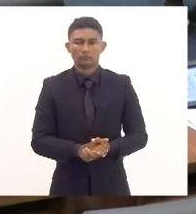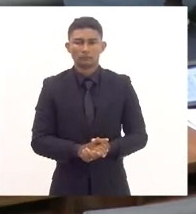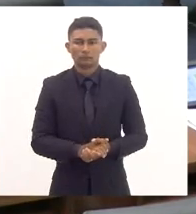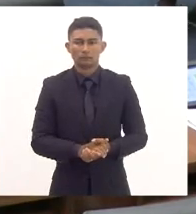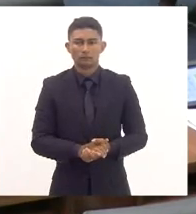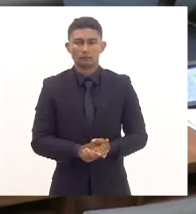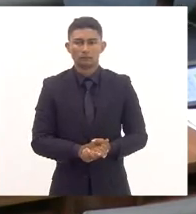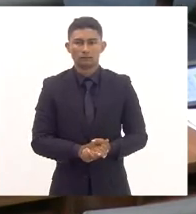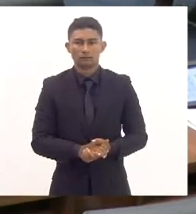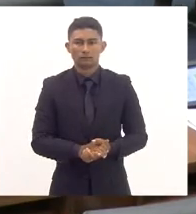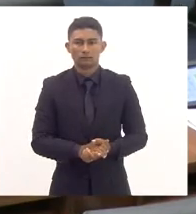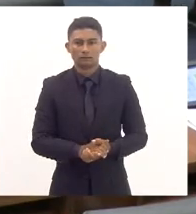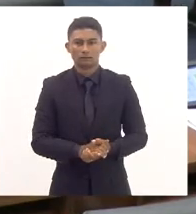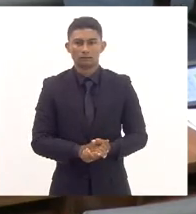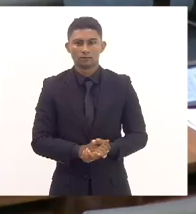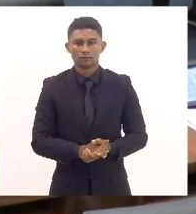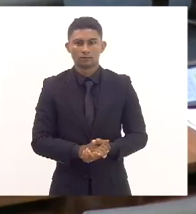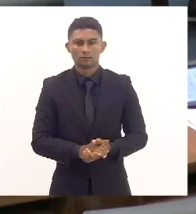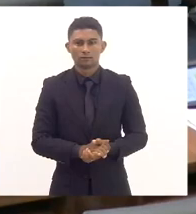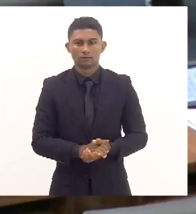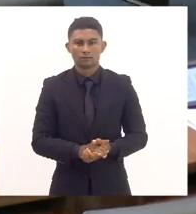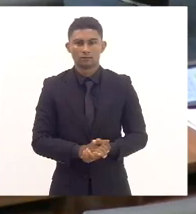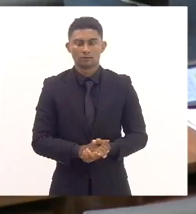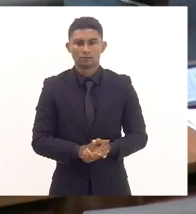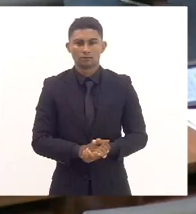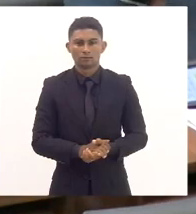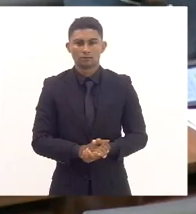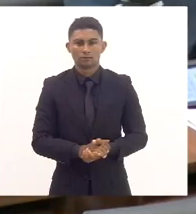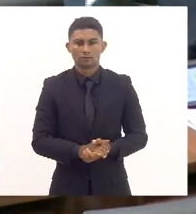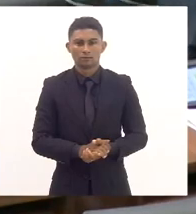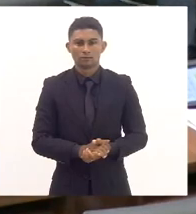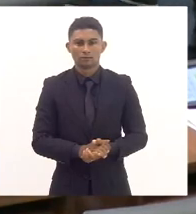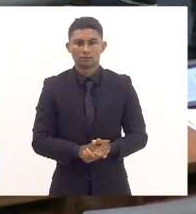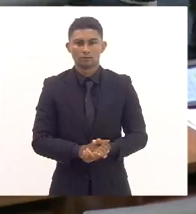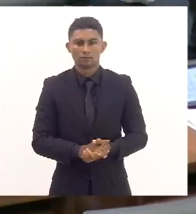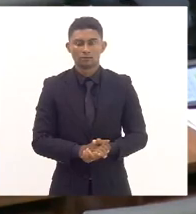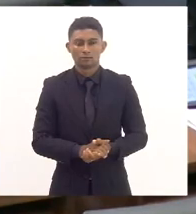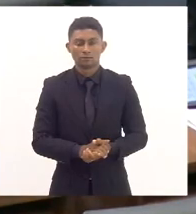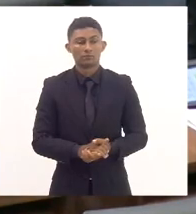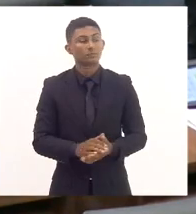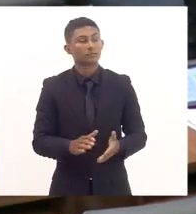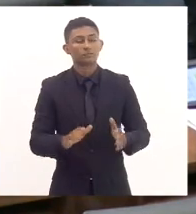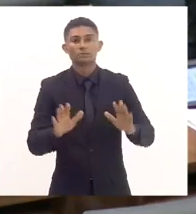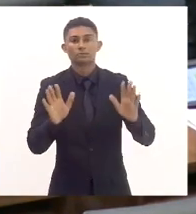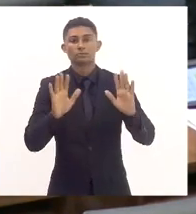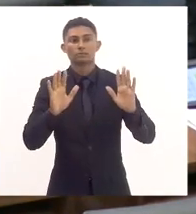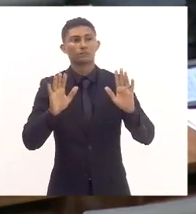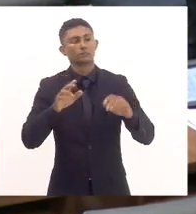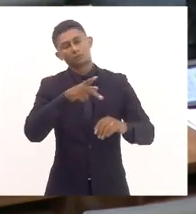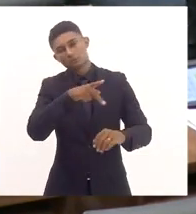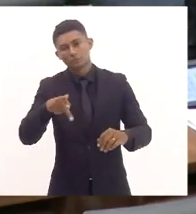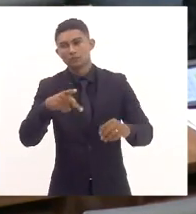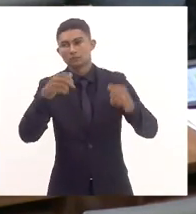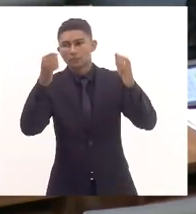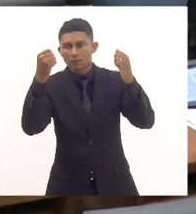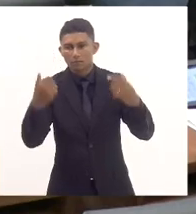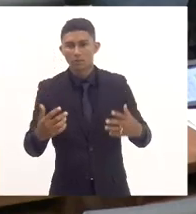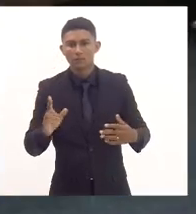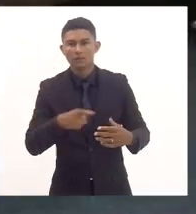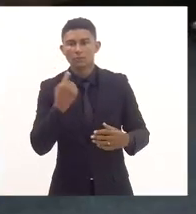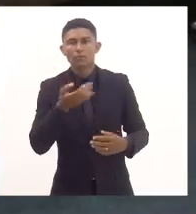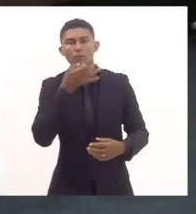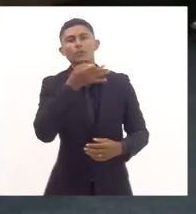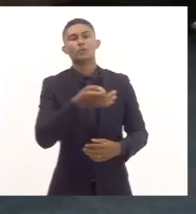quero apresentar em segunda já que ele voltou emergência o presidente só explicar que a nossa posição